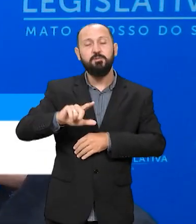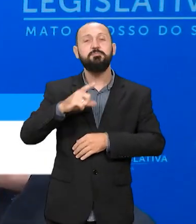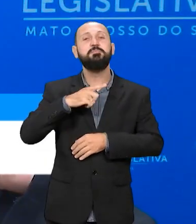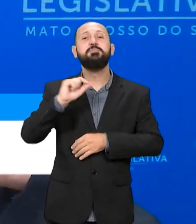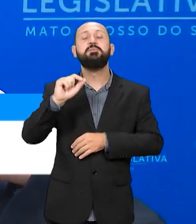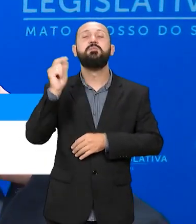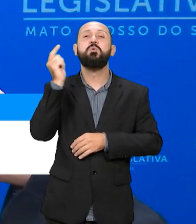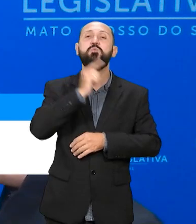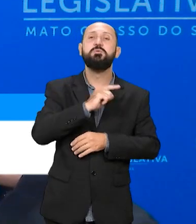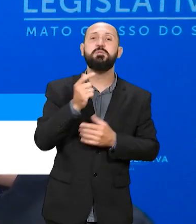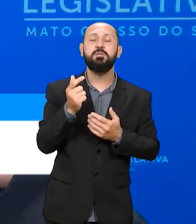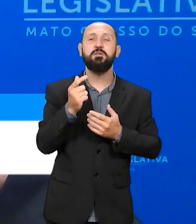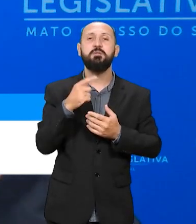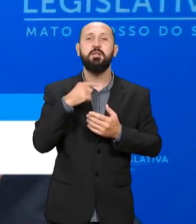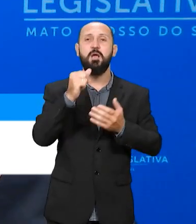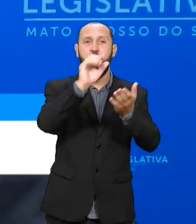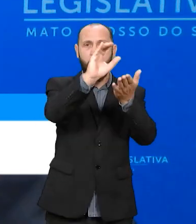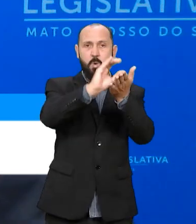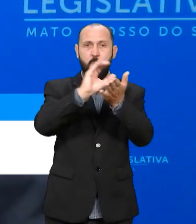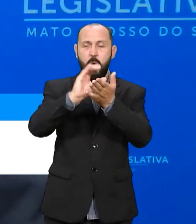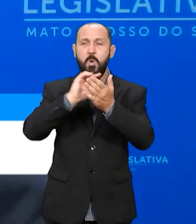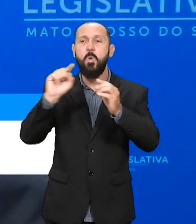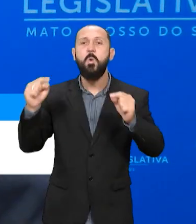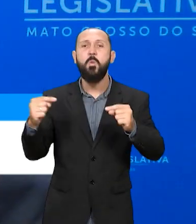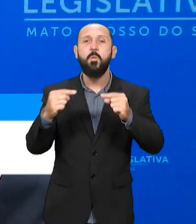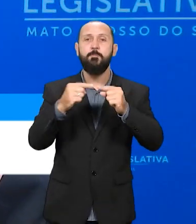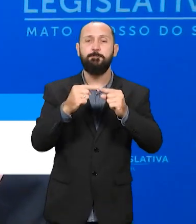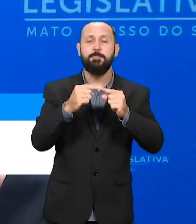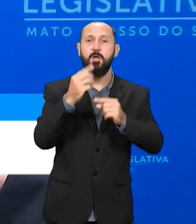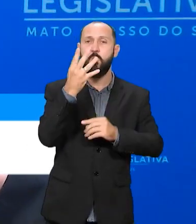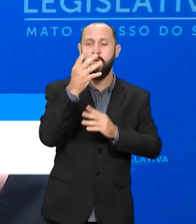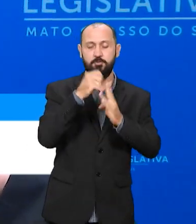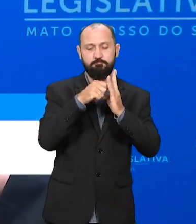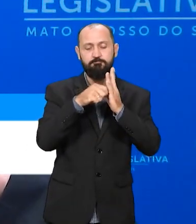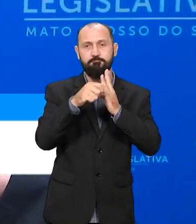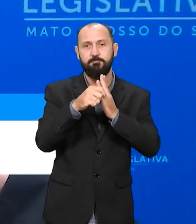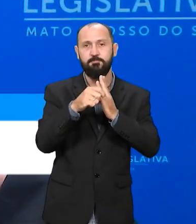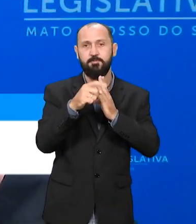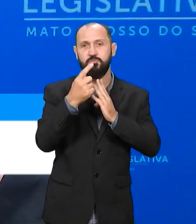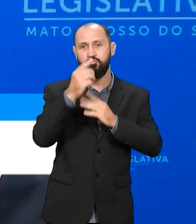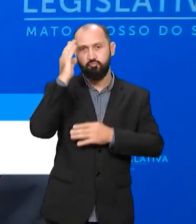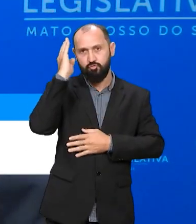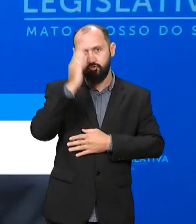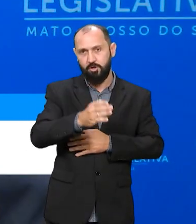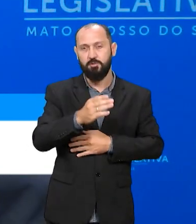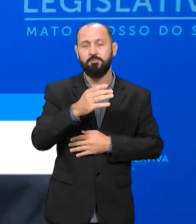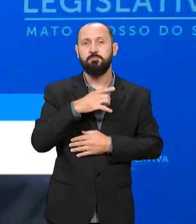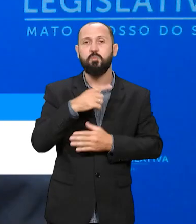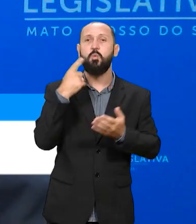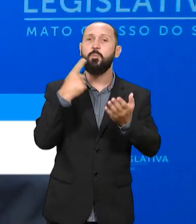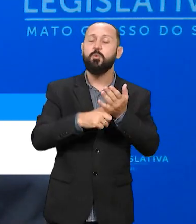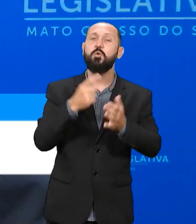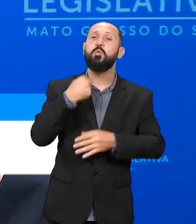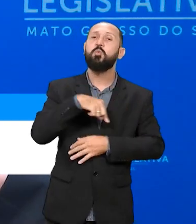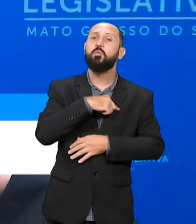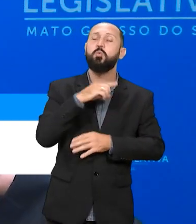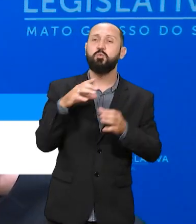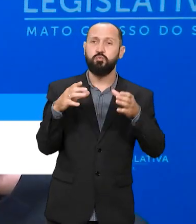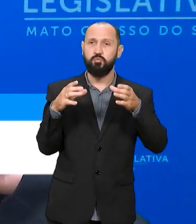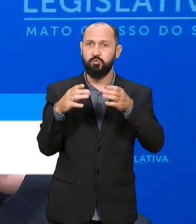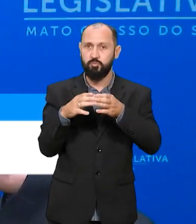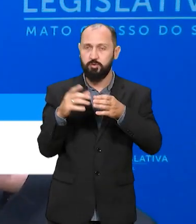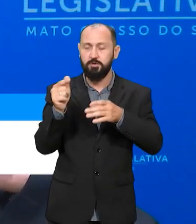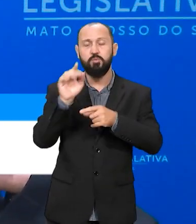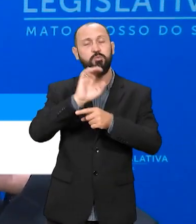enfermagem de Mato Grosso do Sul receberão recursos relativos a quatro meses de uma única vez compromisso